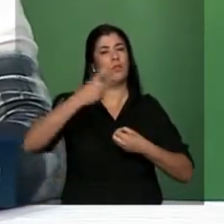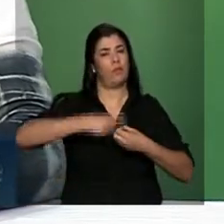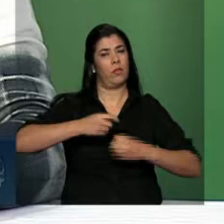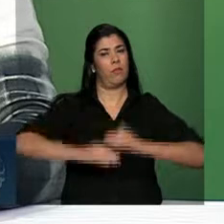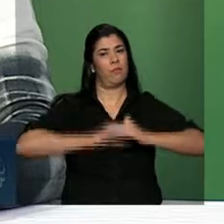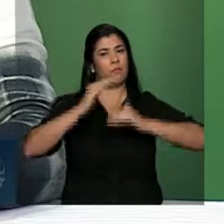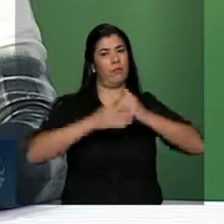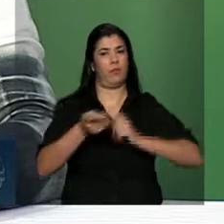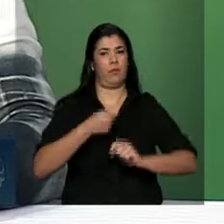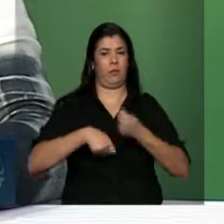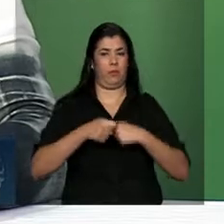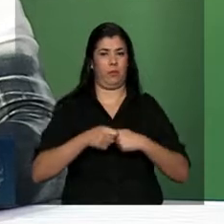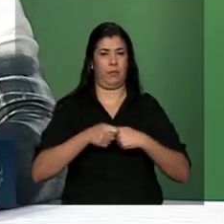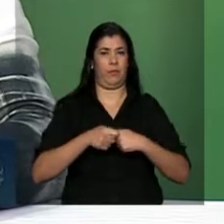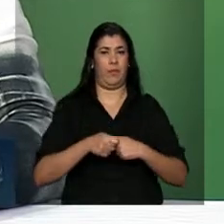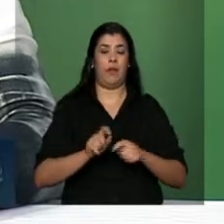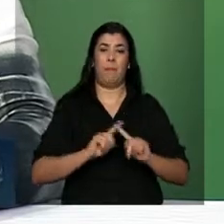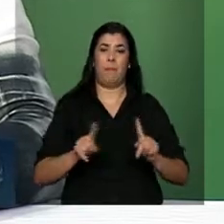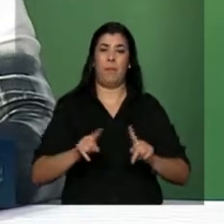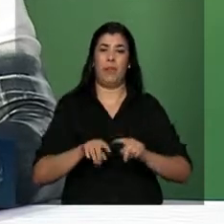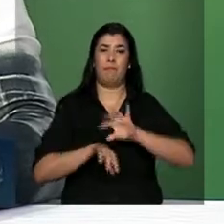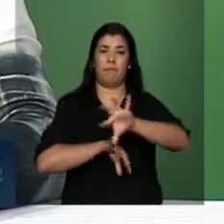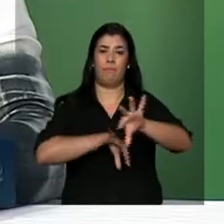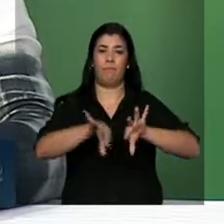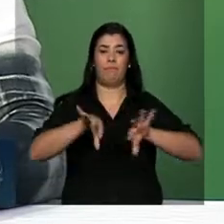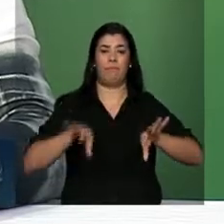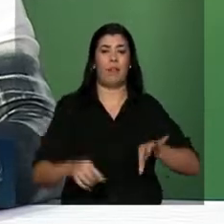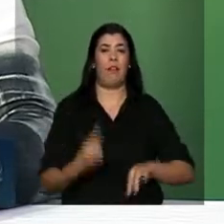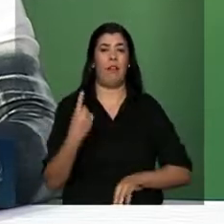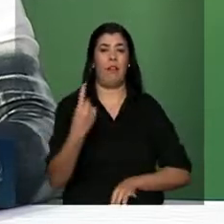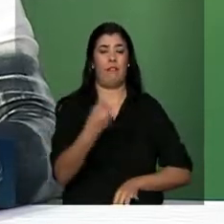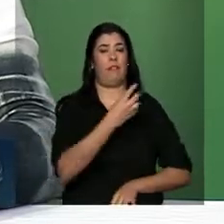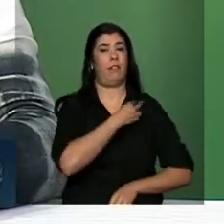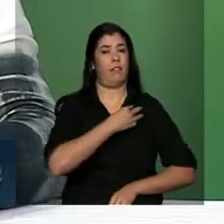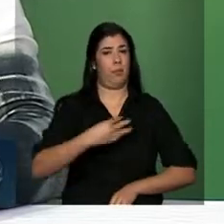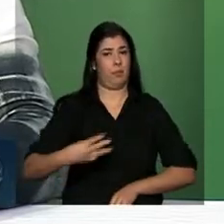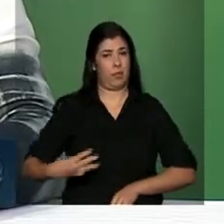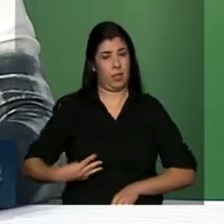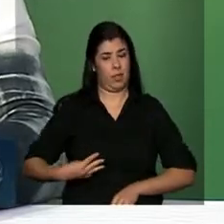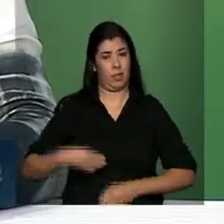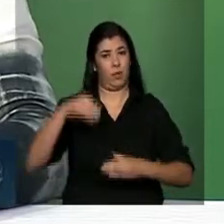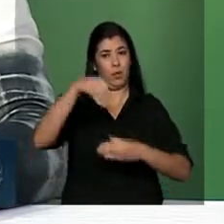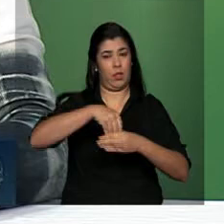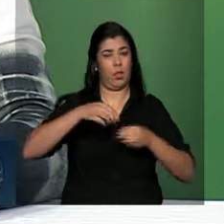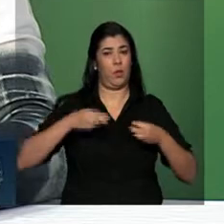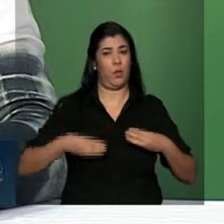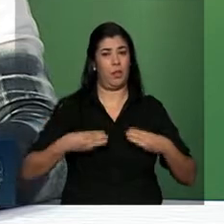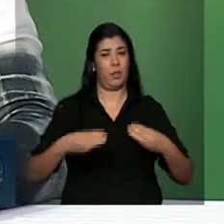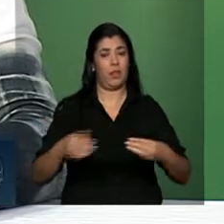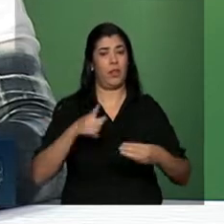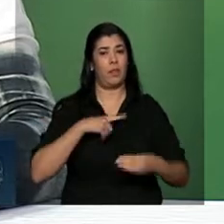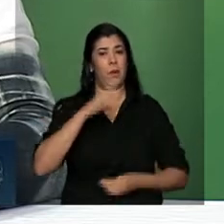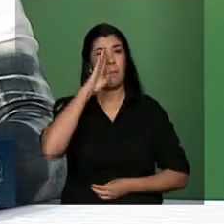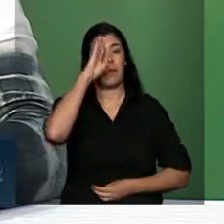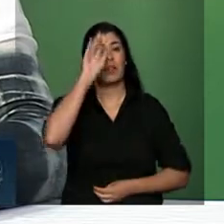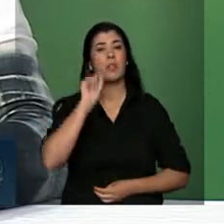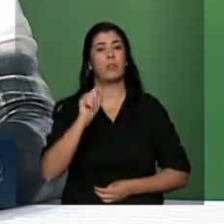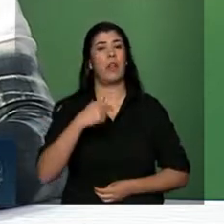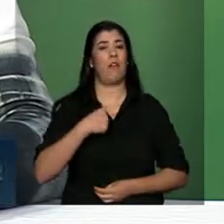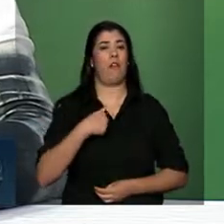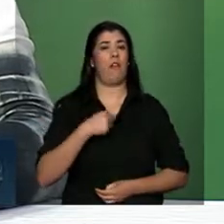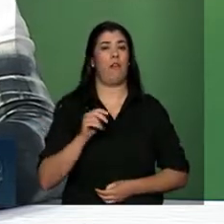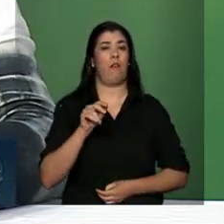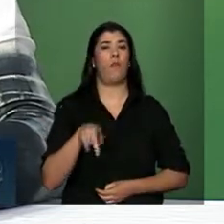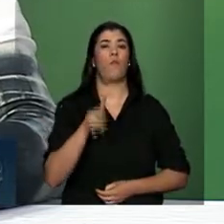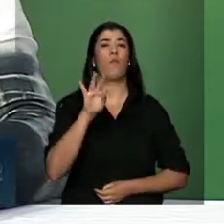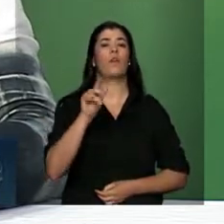crescimento. Agora, dentro de cada ministério, cada ministro tem a sua prioridade. Aonde que a Cátia Abreu, ministra da Agricultura, vai cortar